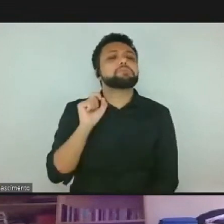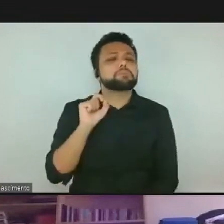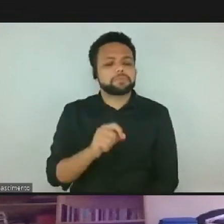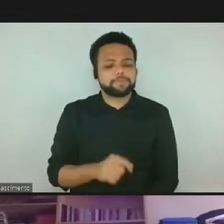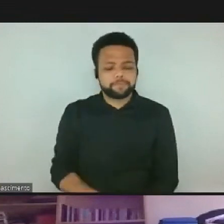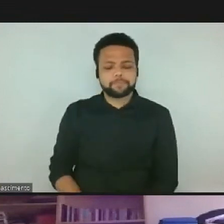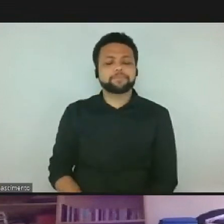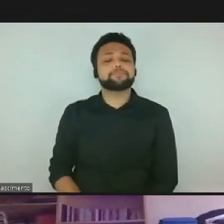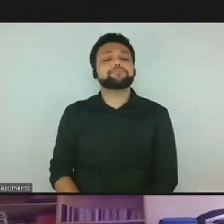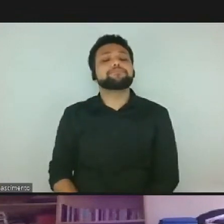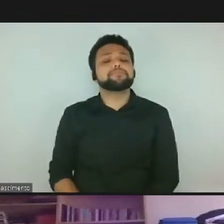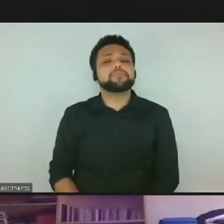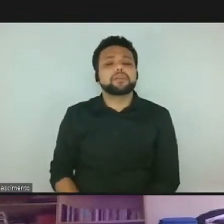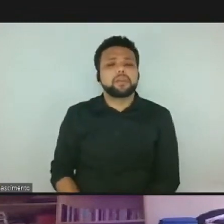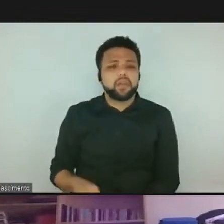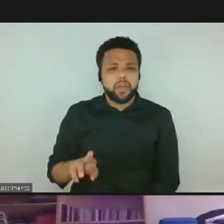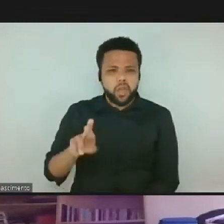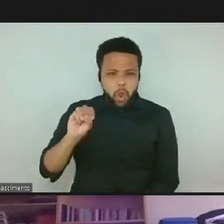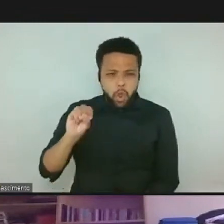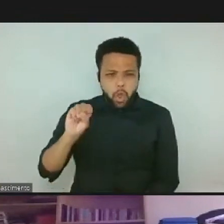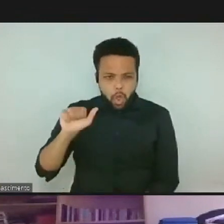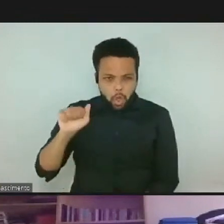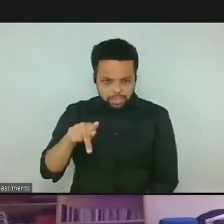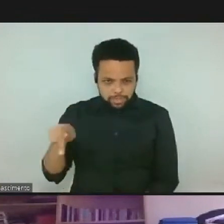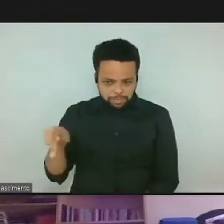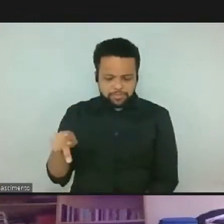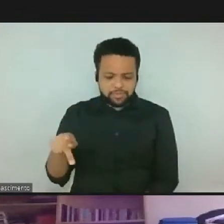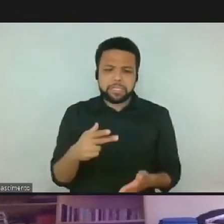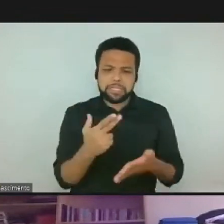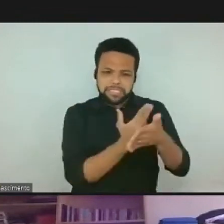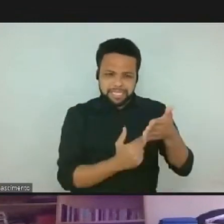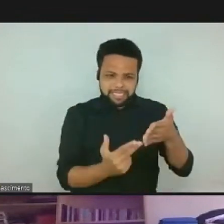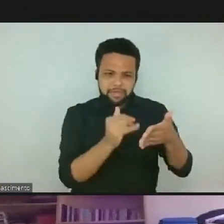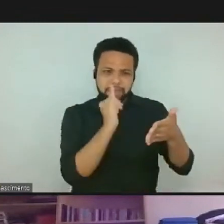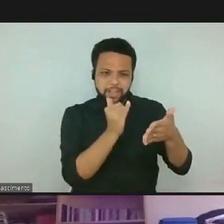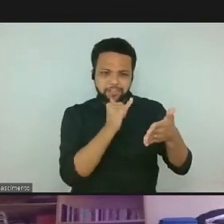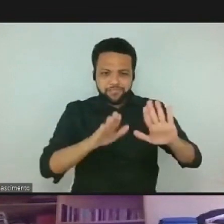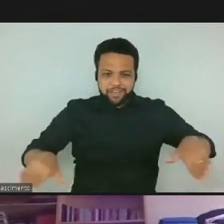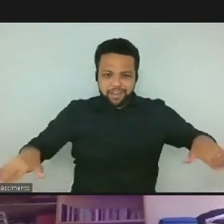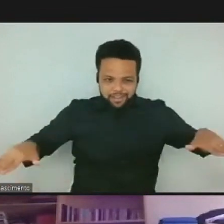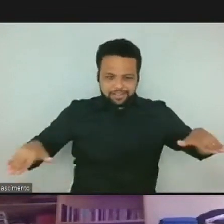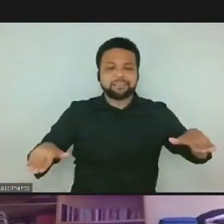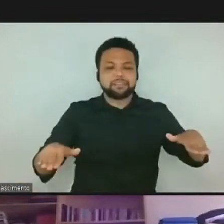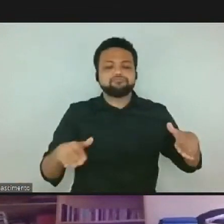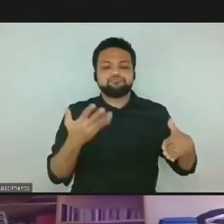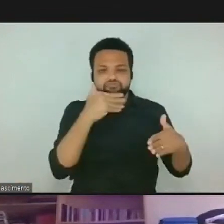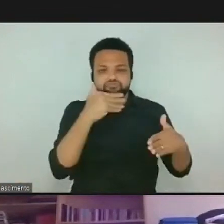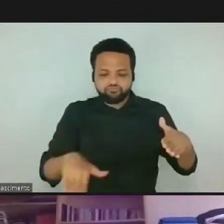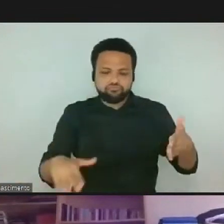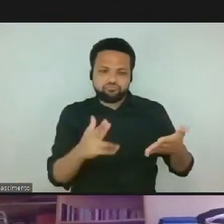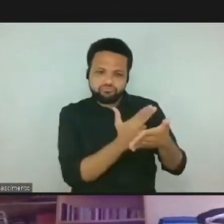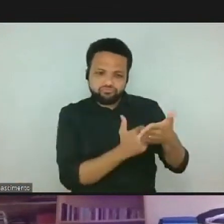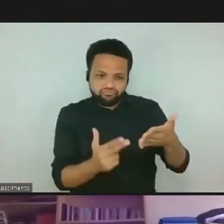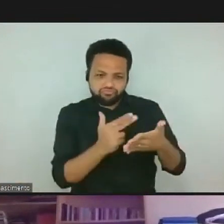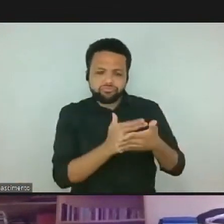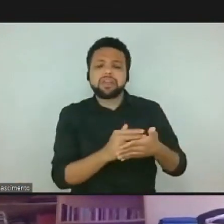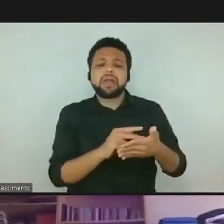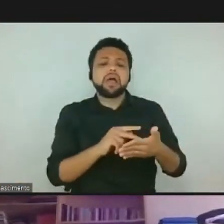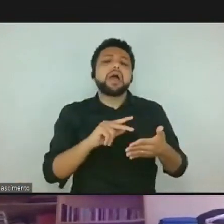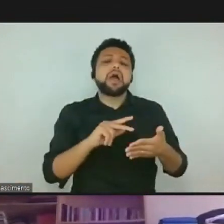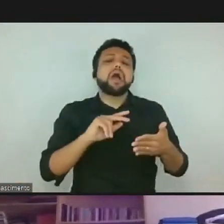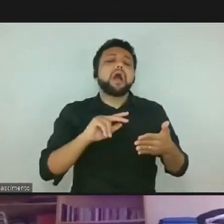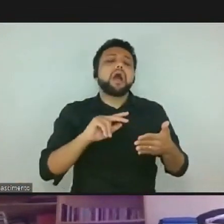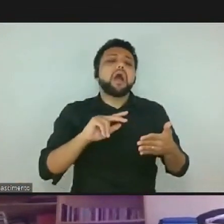professora Rosa, o desenho narrativo realizado por crianças pequenas acontece apenas na individualidade ou ele